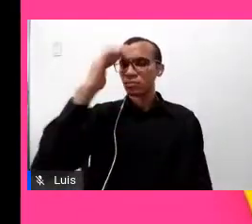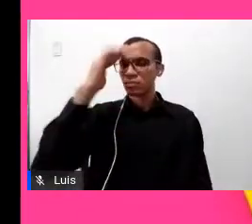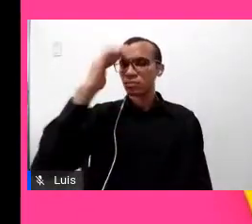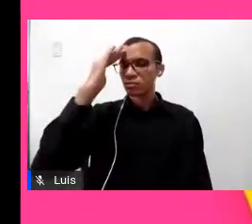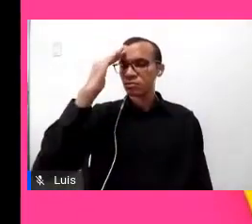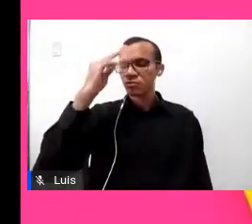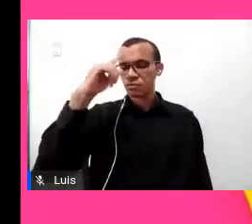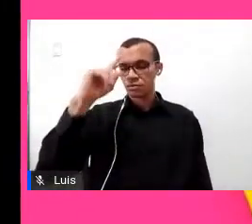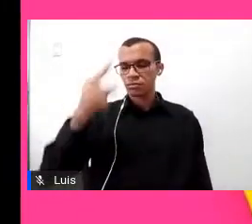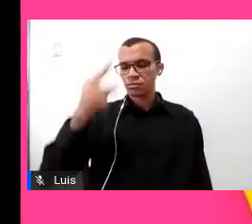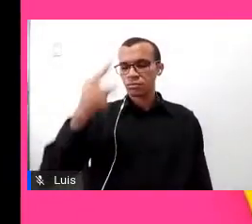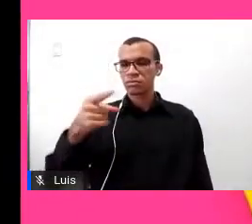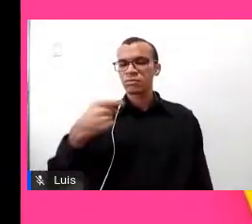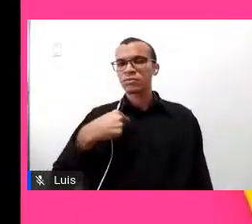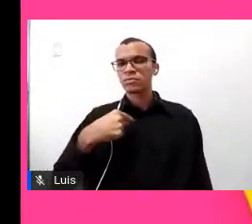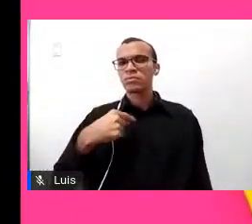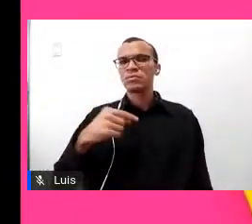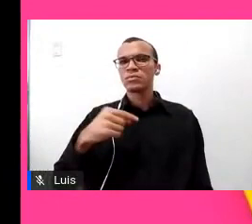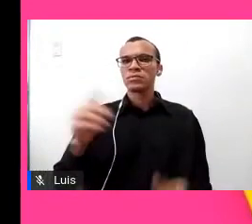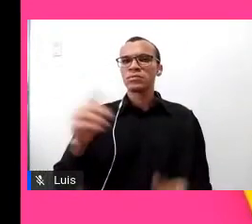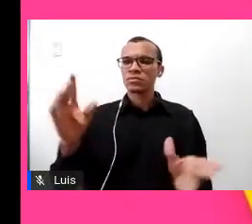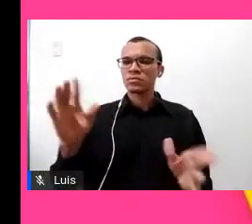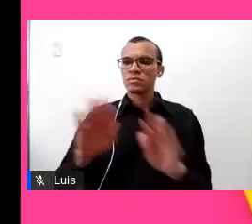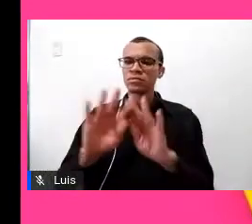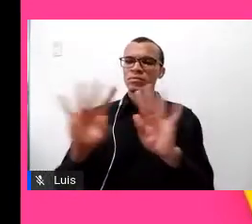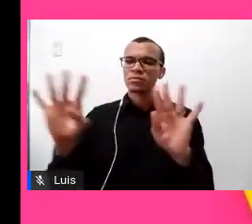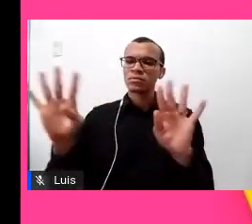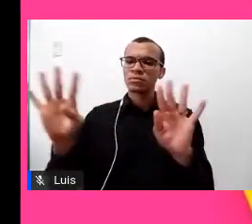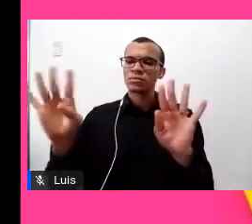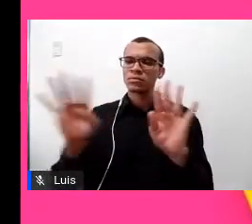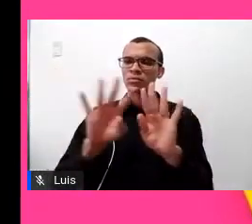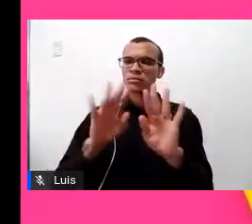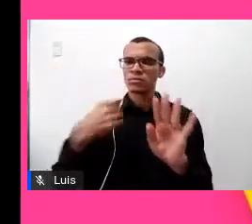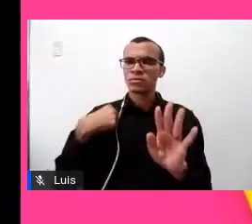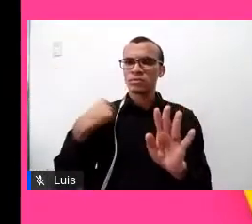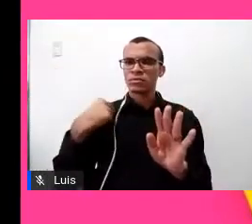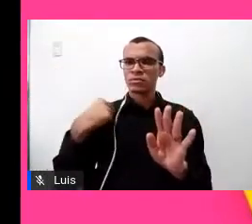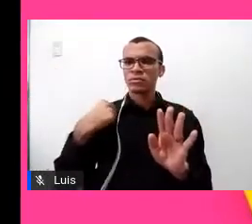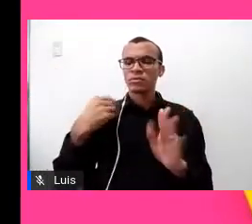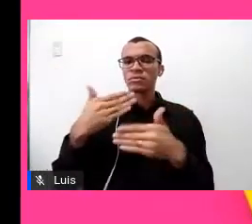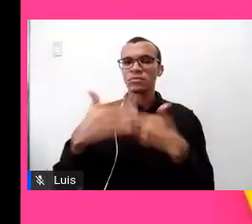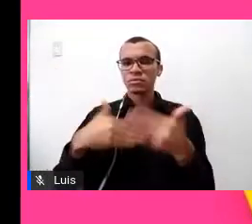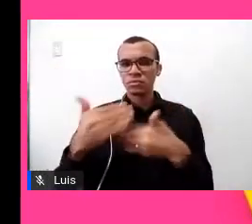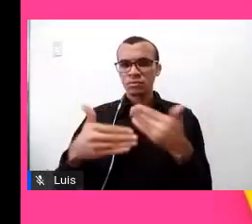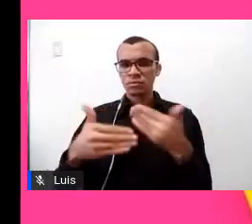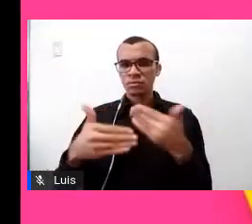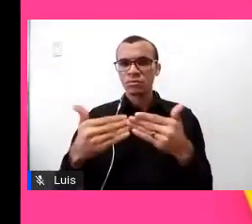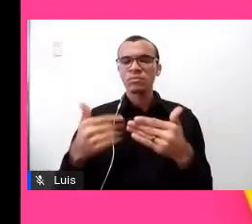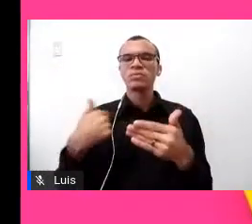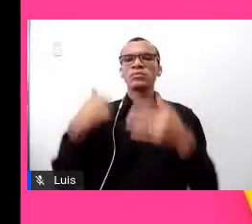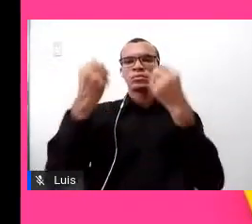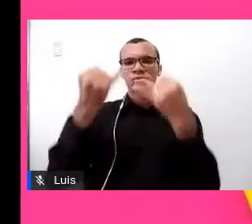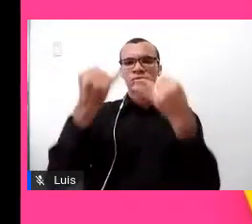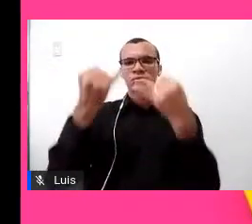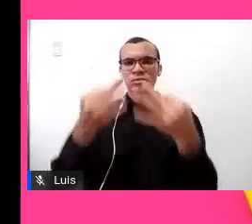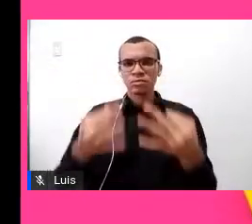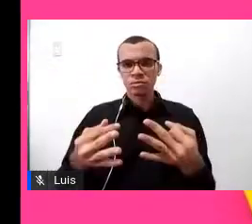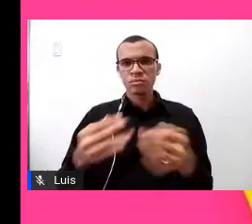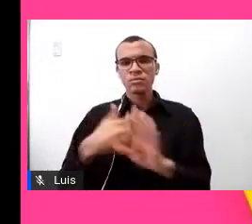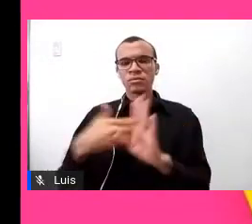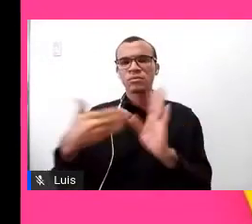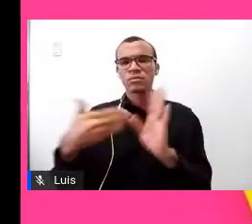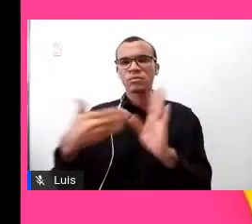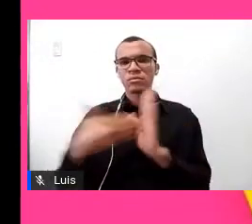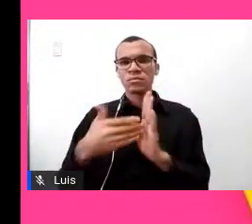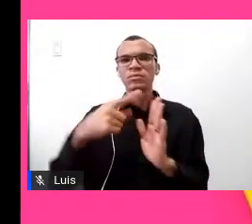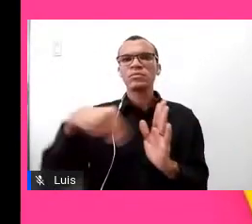para abrir e fechar a cortina, e aí depois que eu tiver explicado todo esse comando, nós vamos